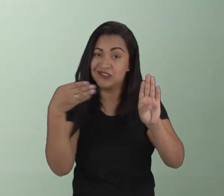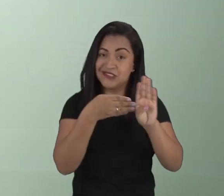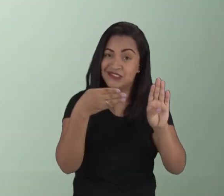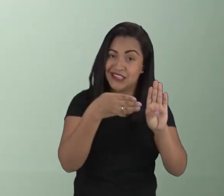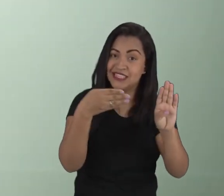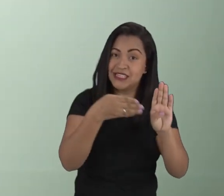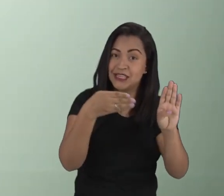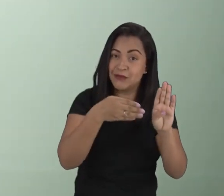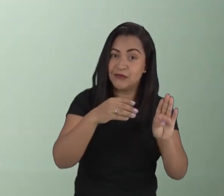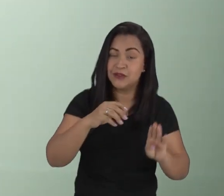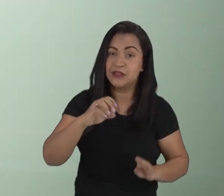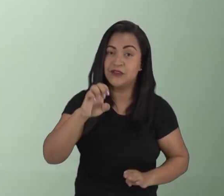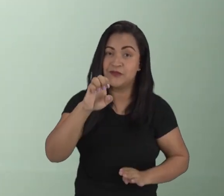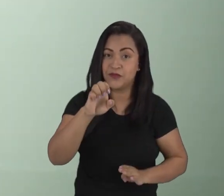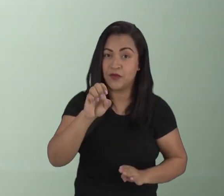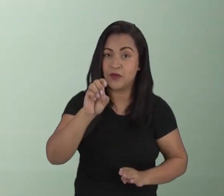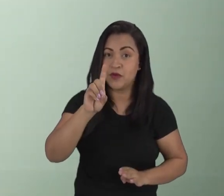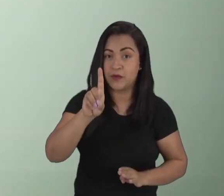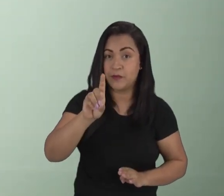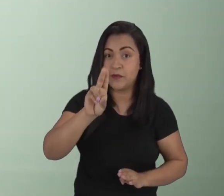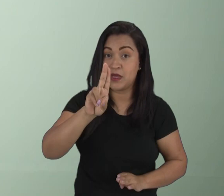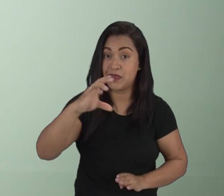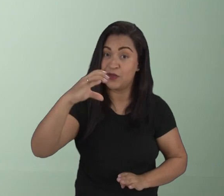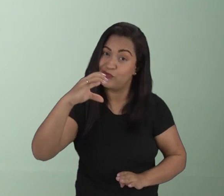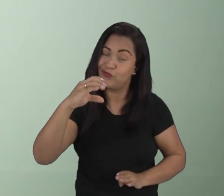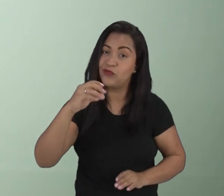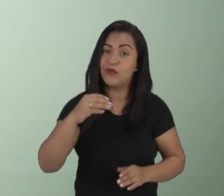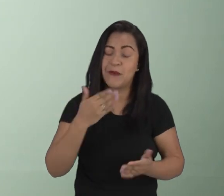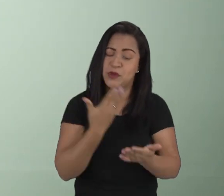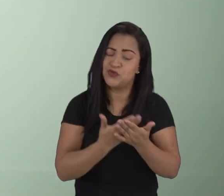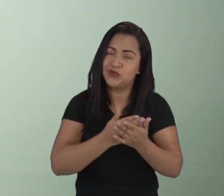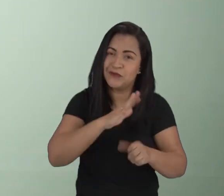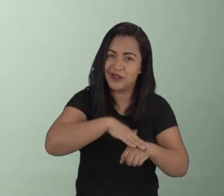ficamos por aqui. Lembre-se de acessar a plataforma